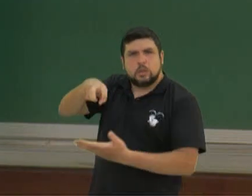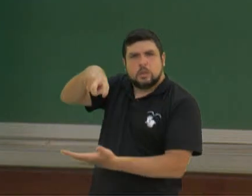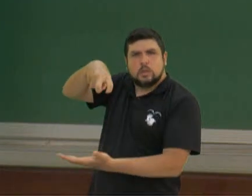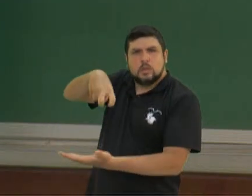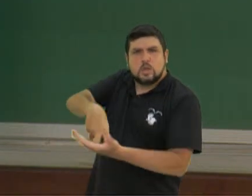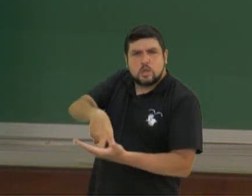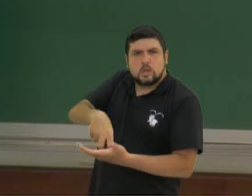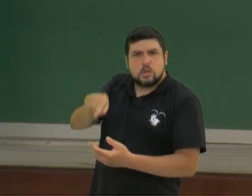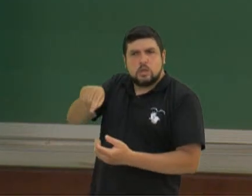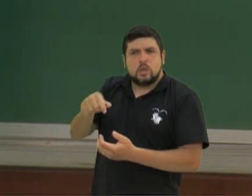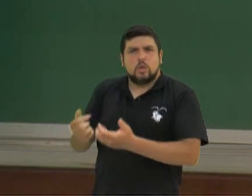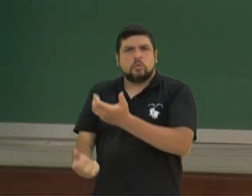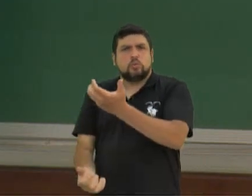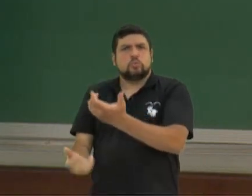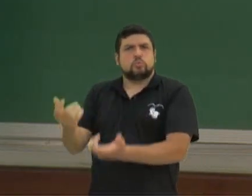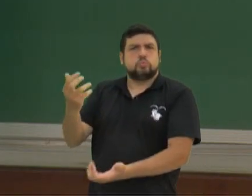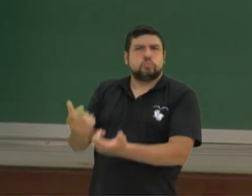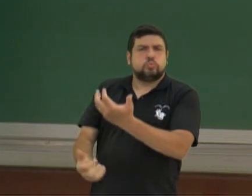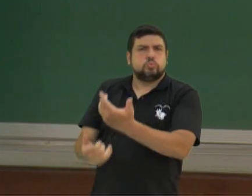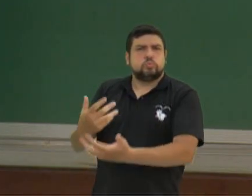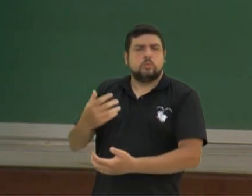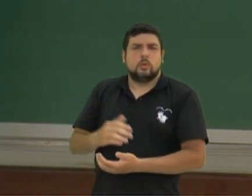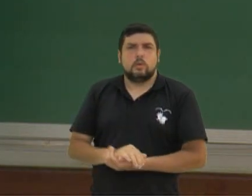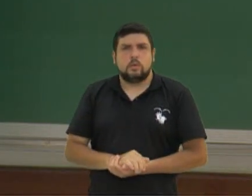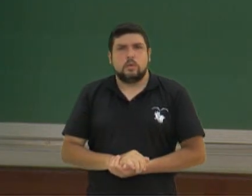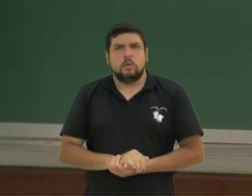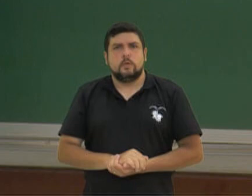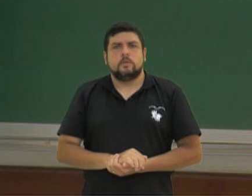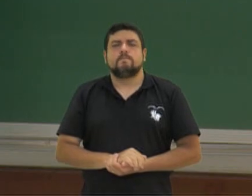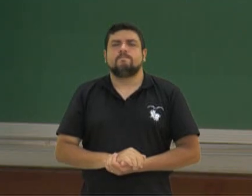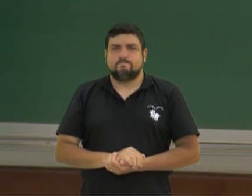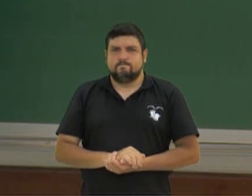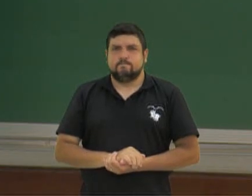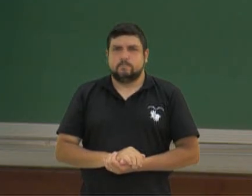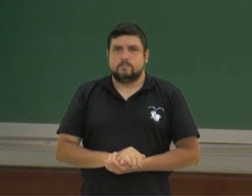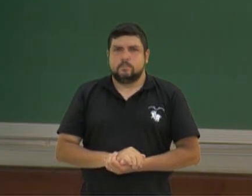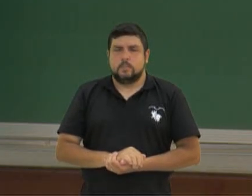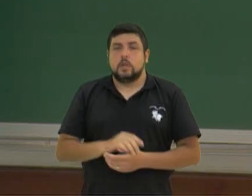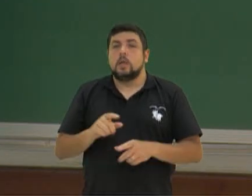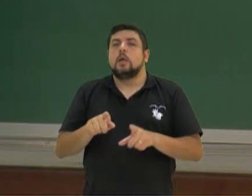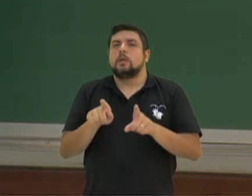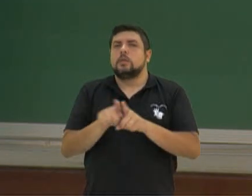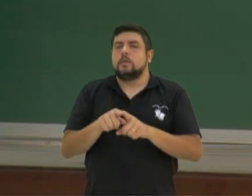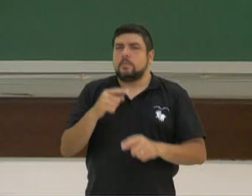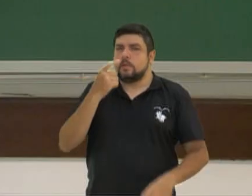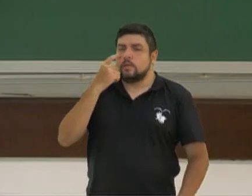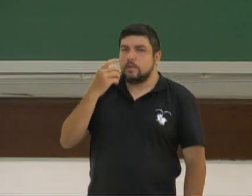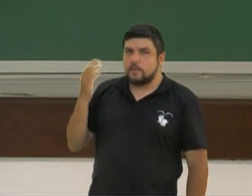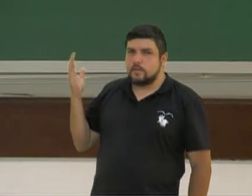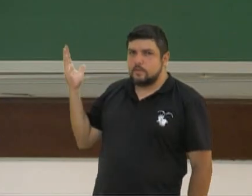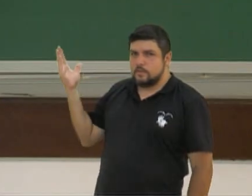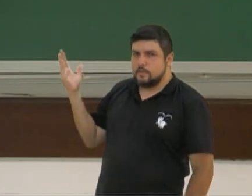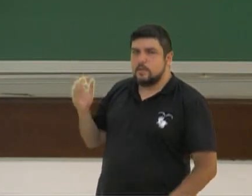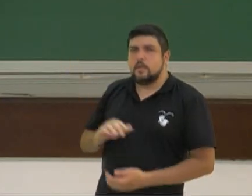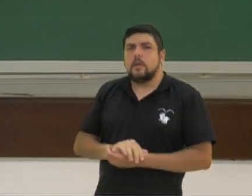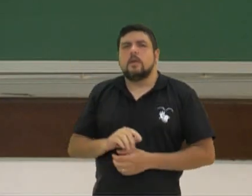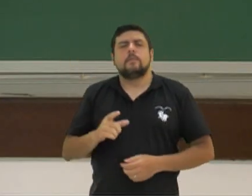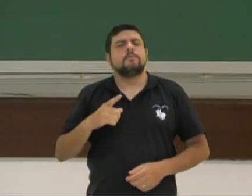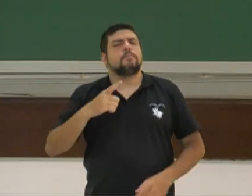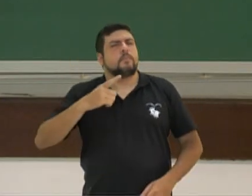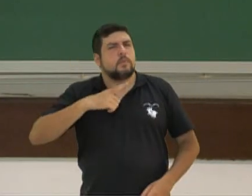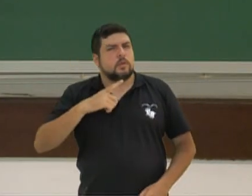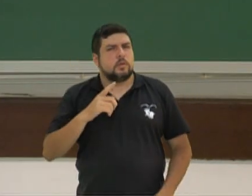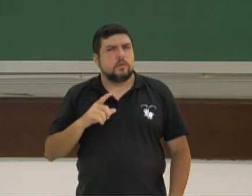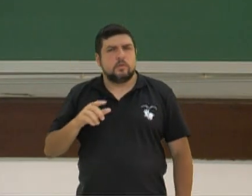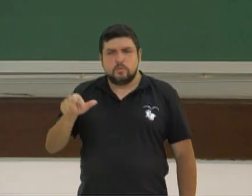elas poderiam ser queimadas vivas? Veja só, nesse momento eu trouxe aqui como um destaque um grande